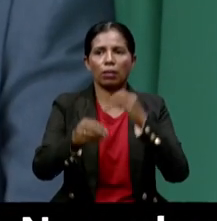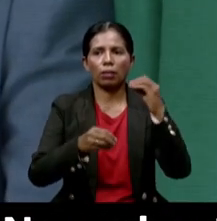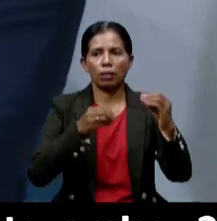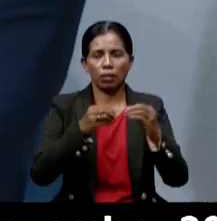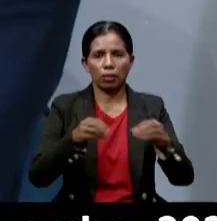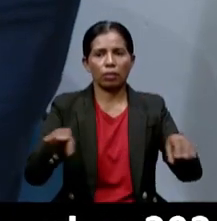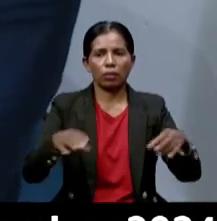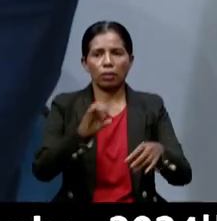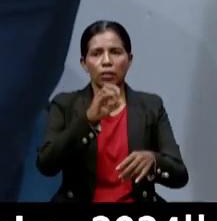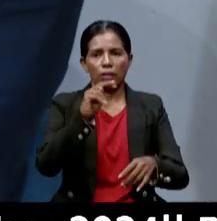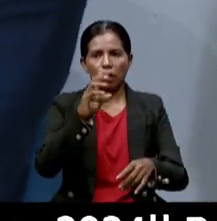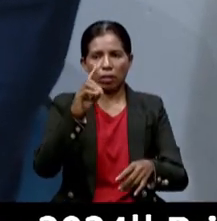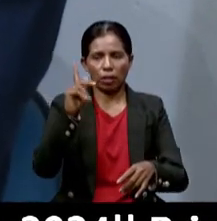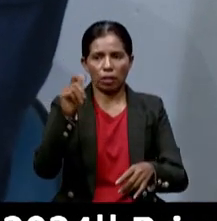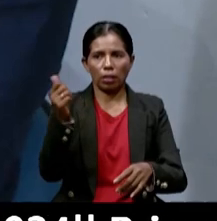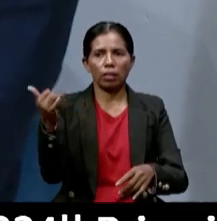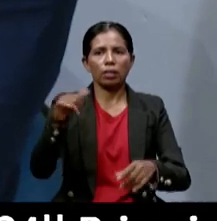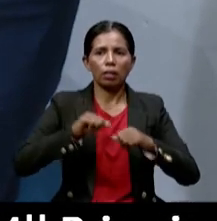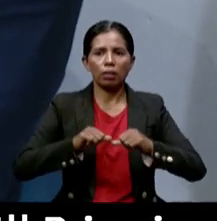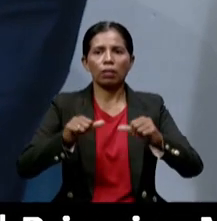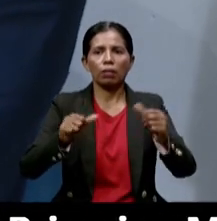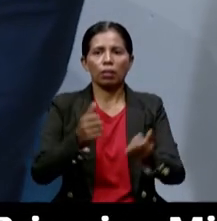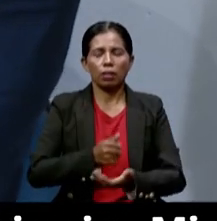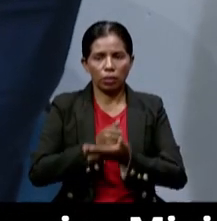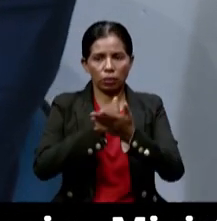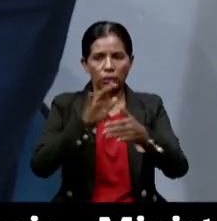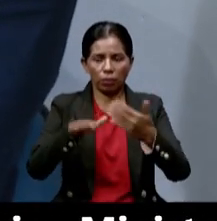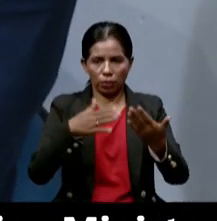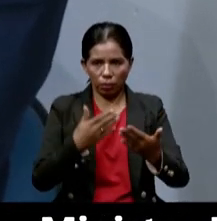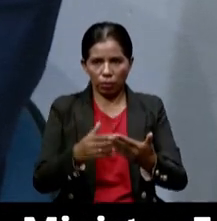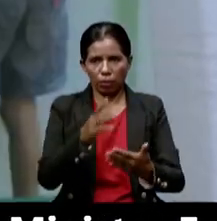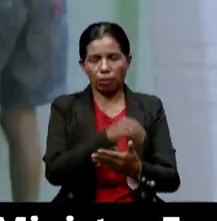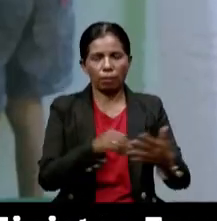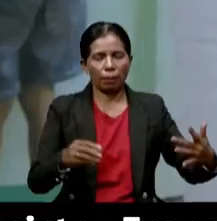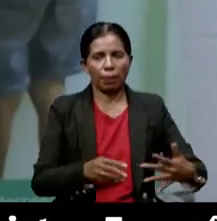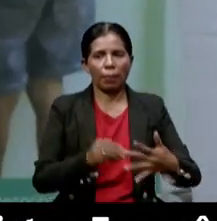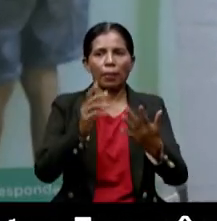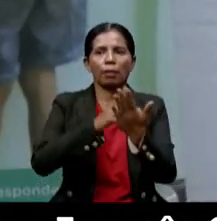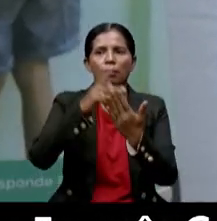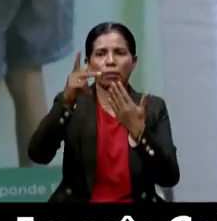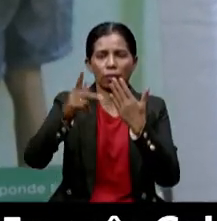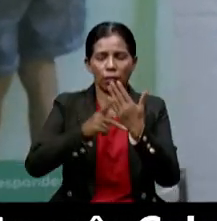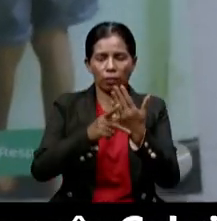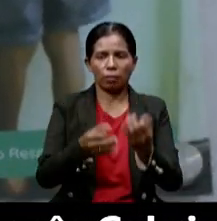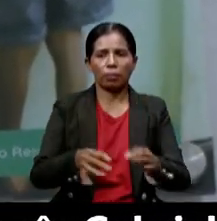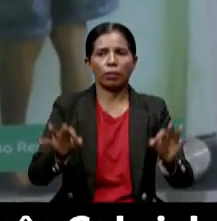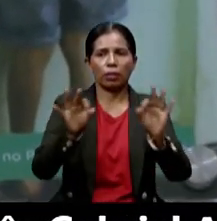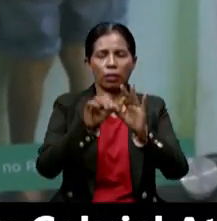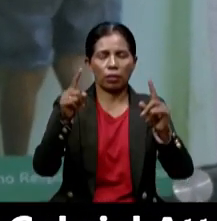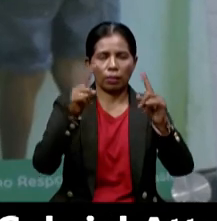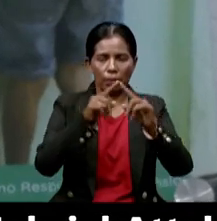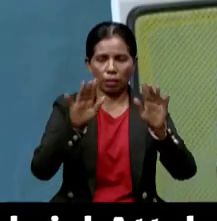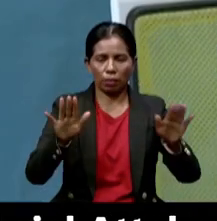que indica IHA, se continua apoio da parte do Hototu, liu do programa alvo principal da Labarek